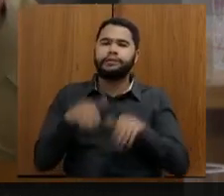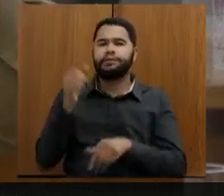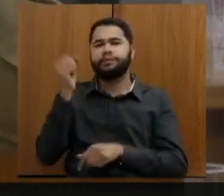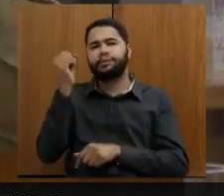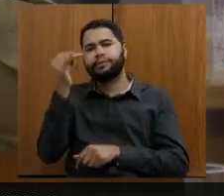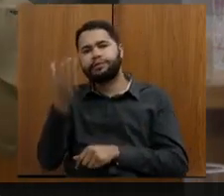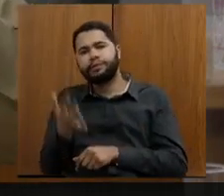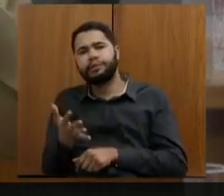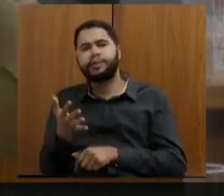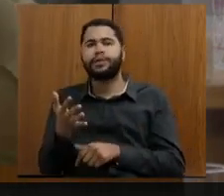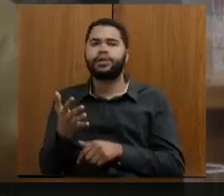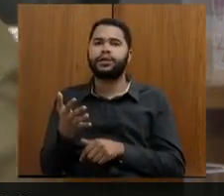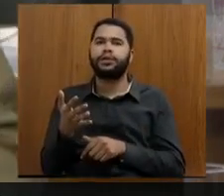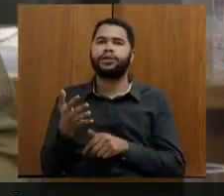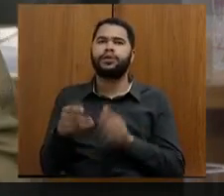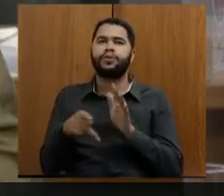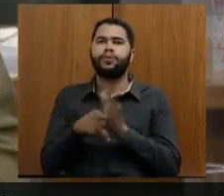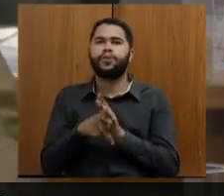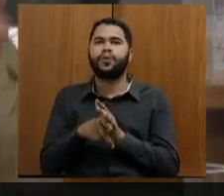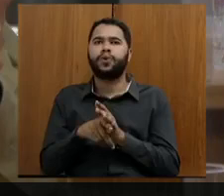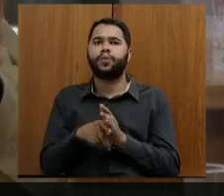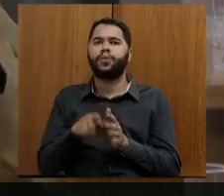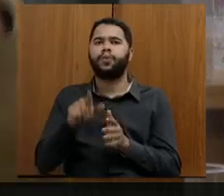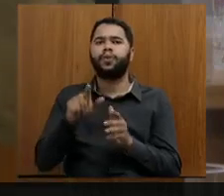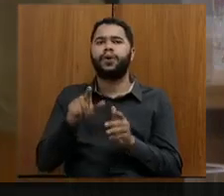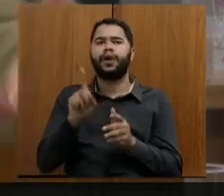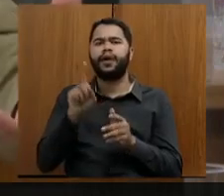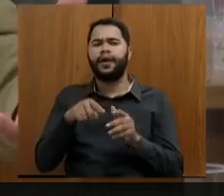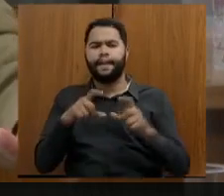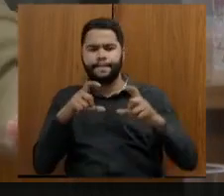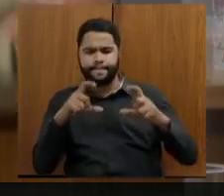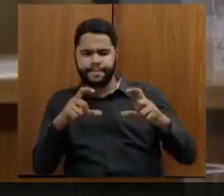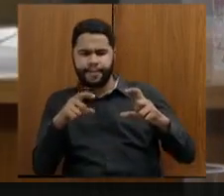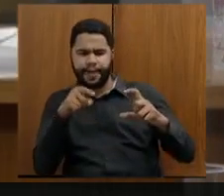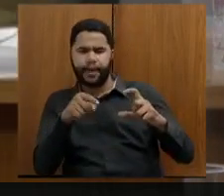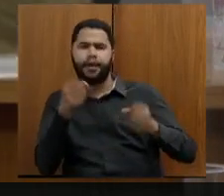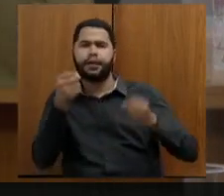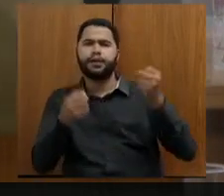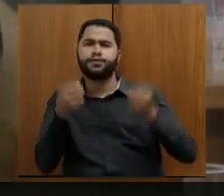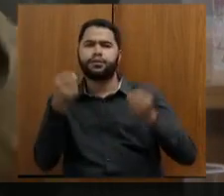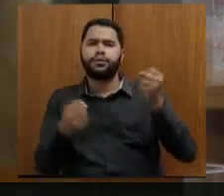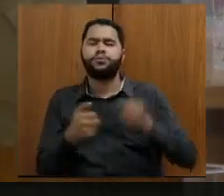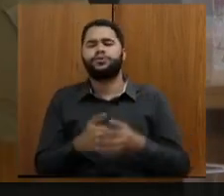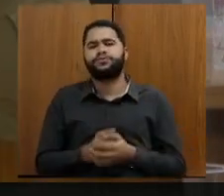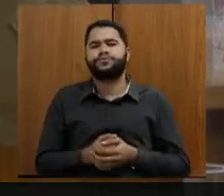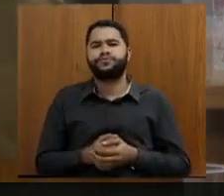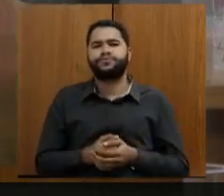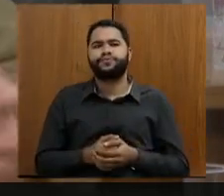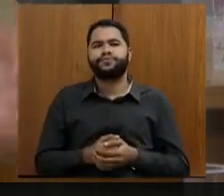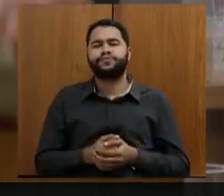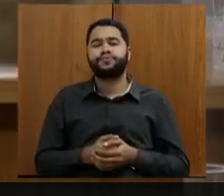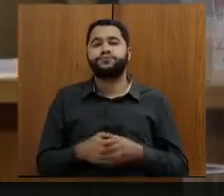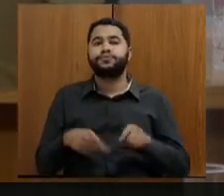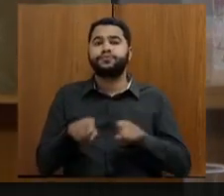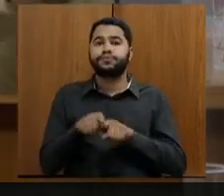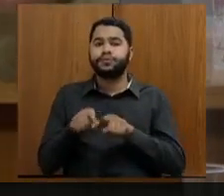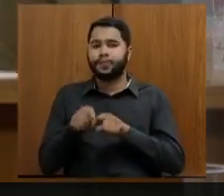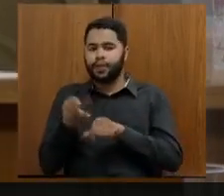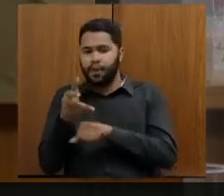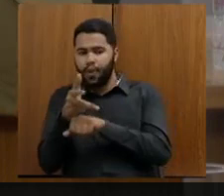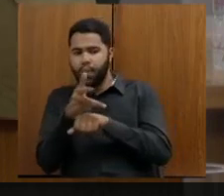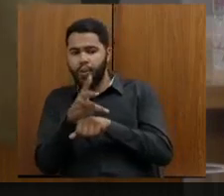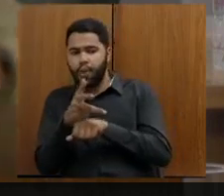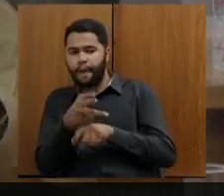nas madrugadas e Localiza veículos placa de veículo é passa nessa placa e a essas câmeras